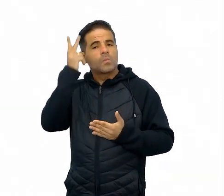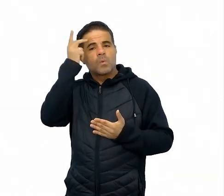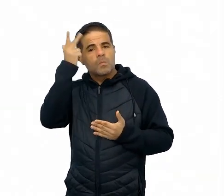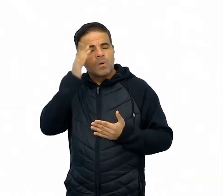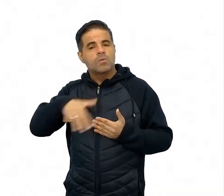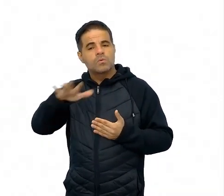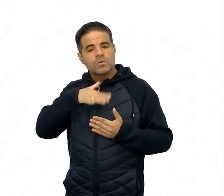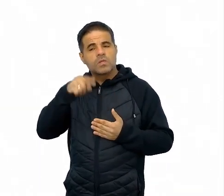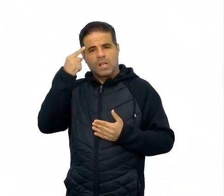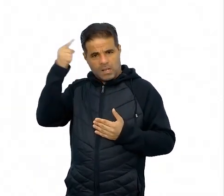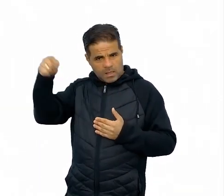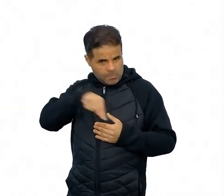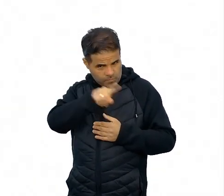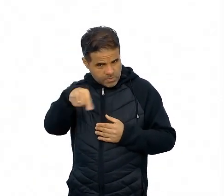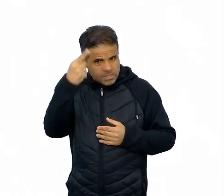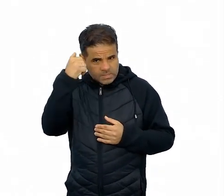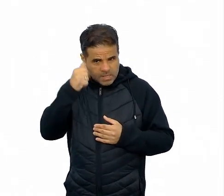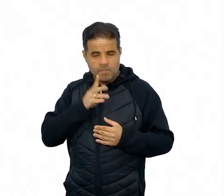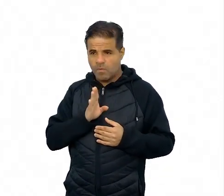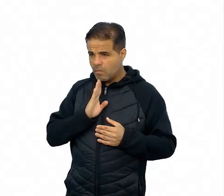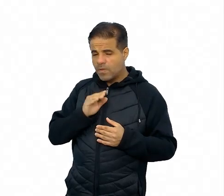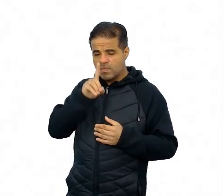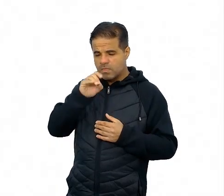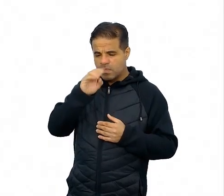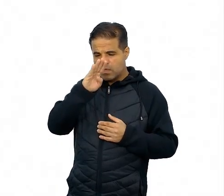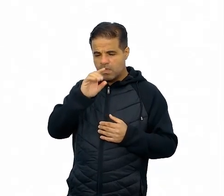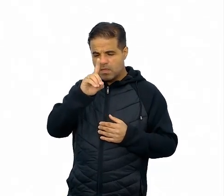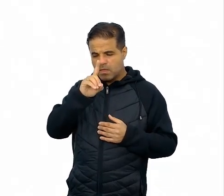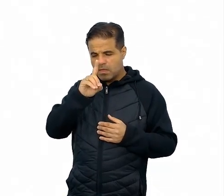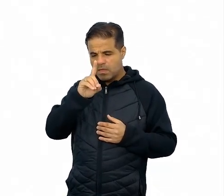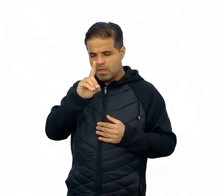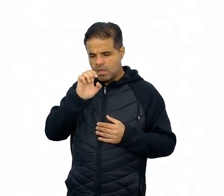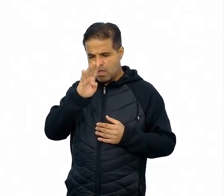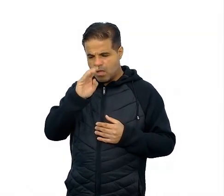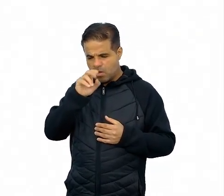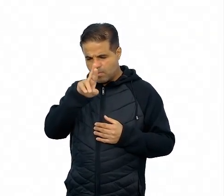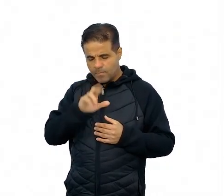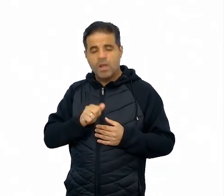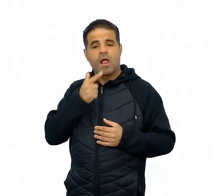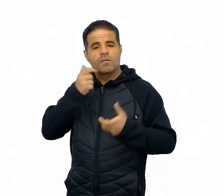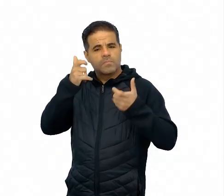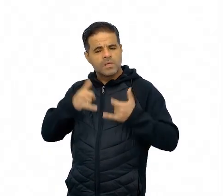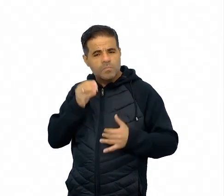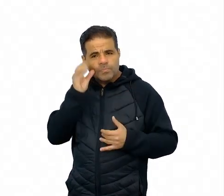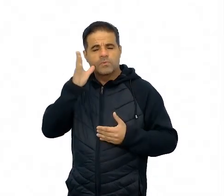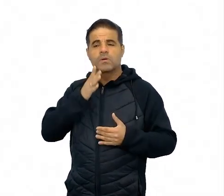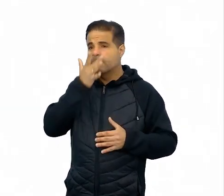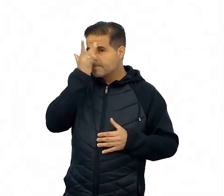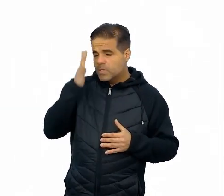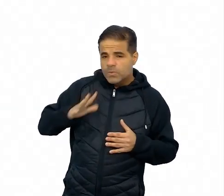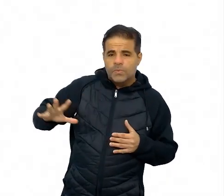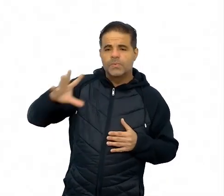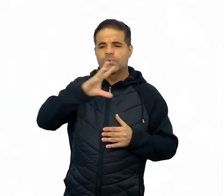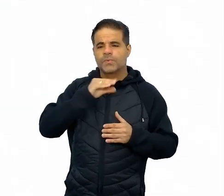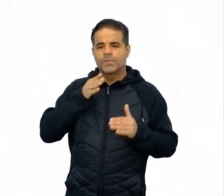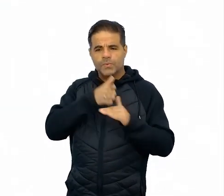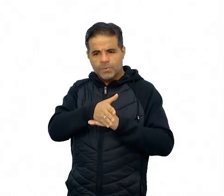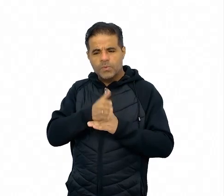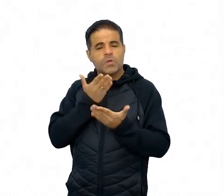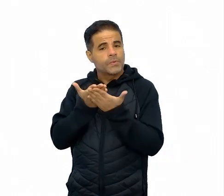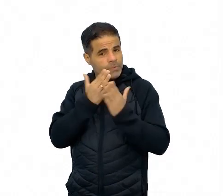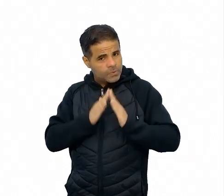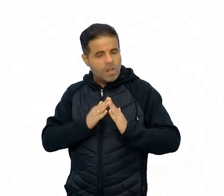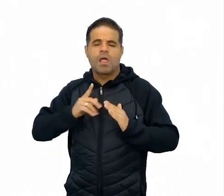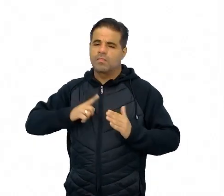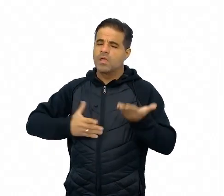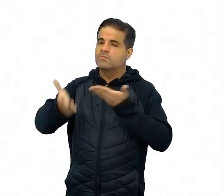conteúdo. Vocês lembram o que a Débora fala, o que a Débora Ball fala? Aquele conhecimento que todas as pessoas que passaram pela escola